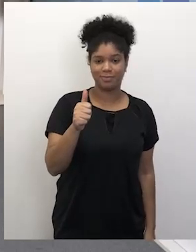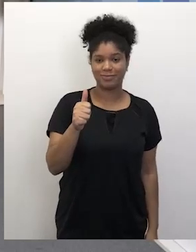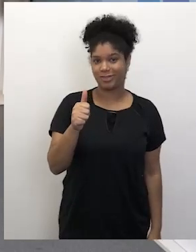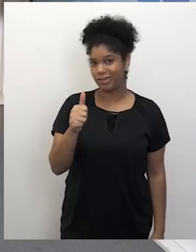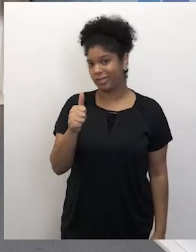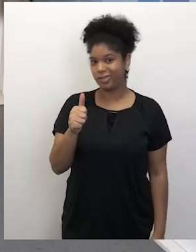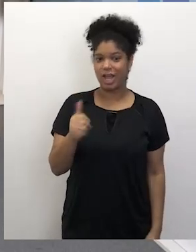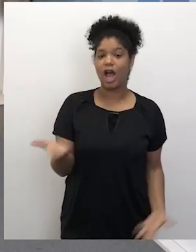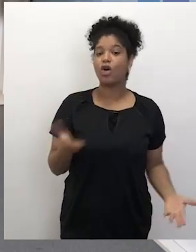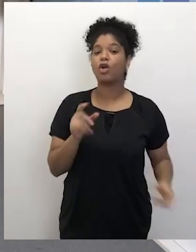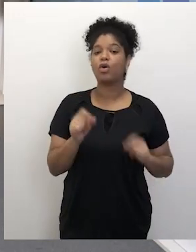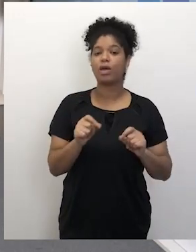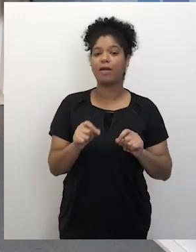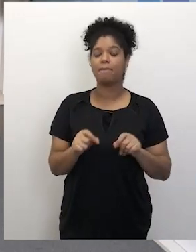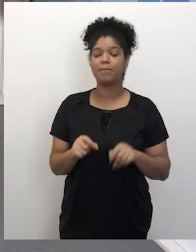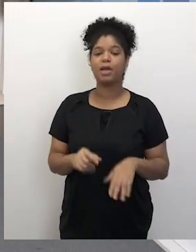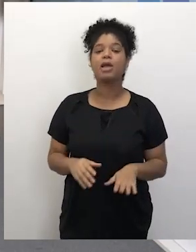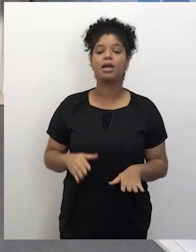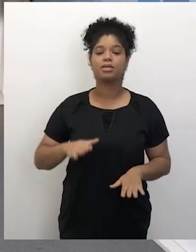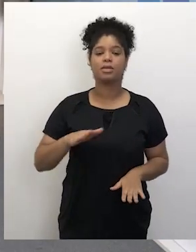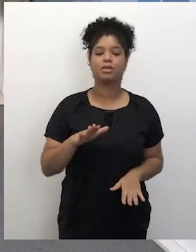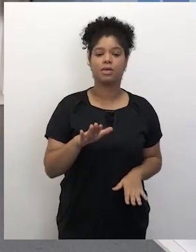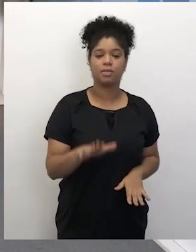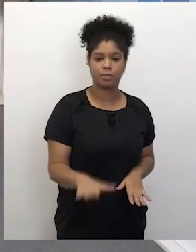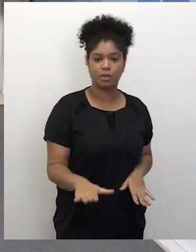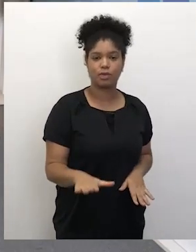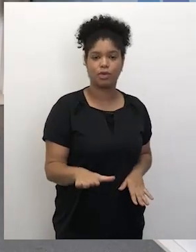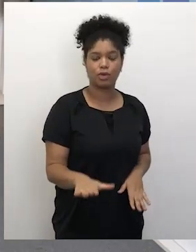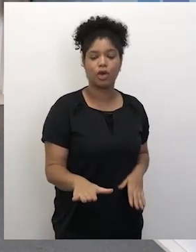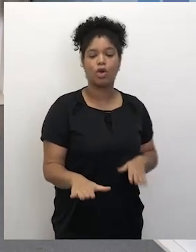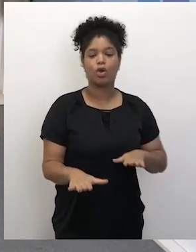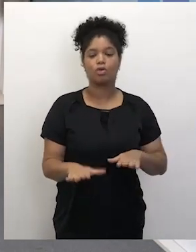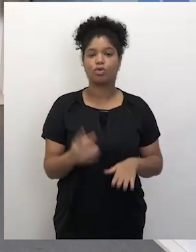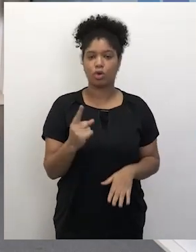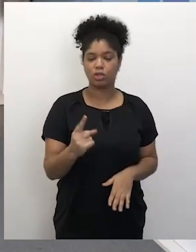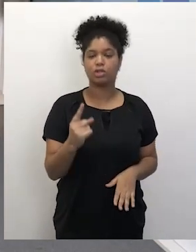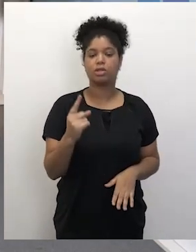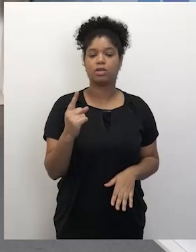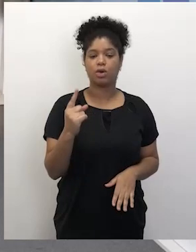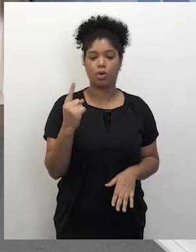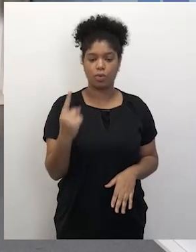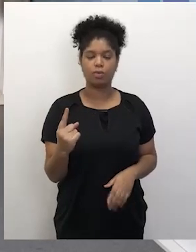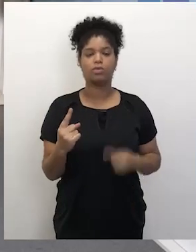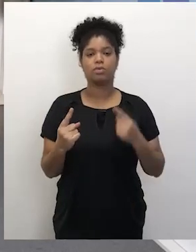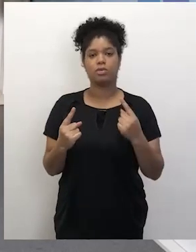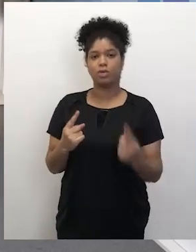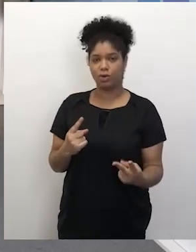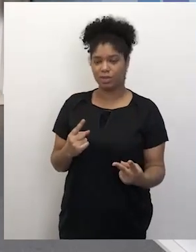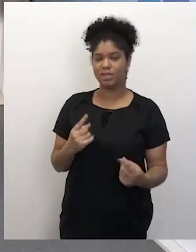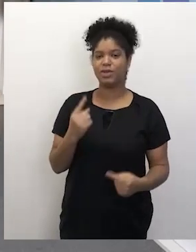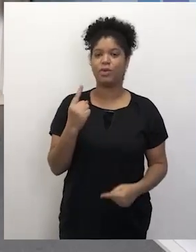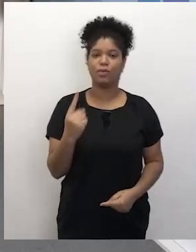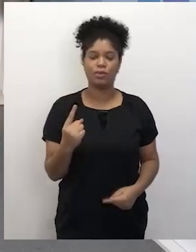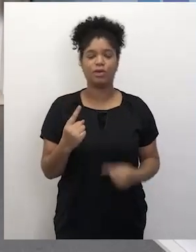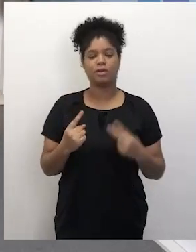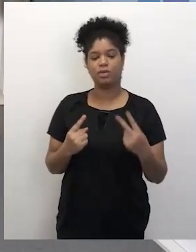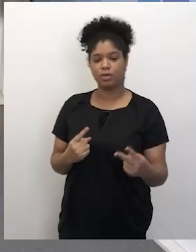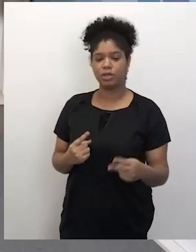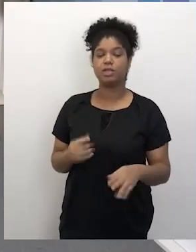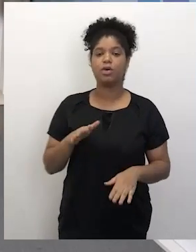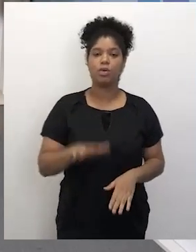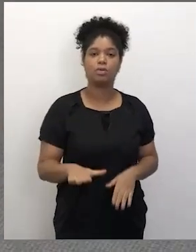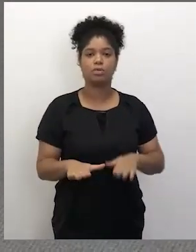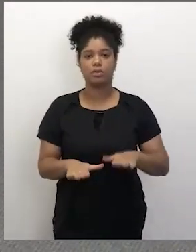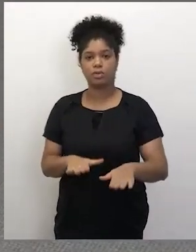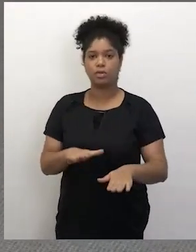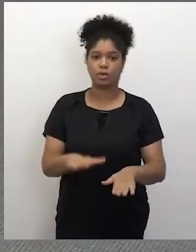caminhar para frente com a perna direita. Certo. Duas vezes. Um, dois, um, para trás. E volta. Um,